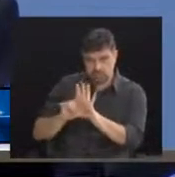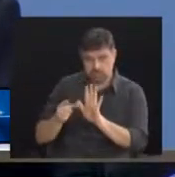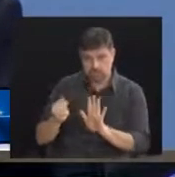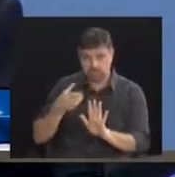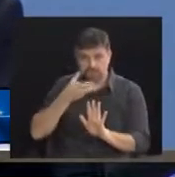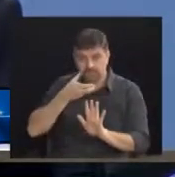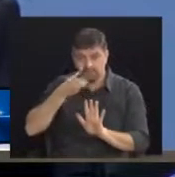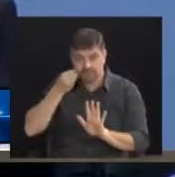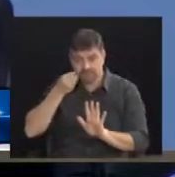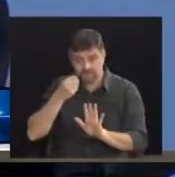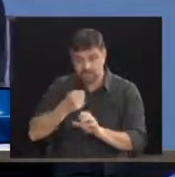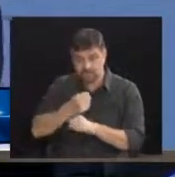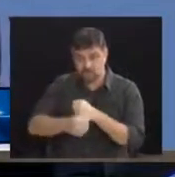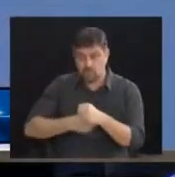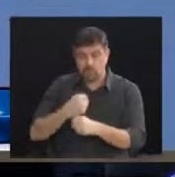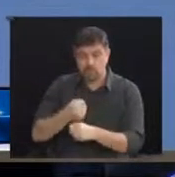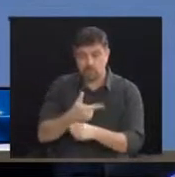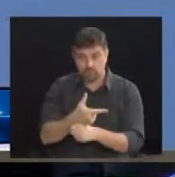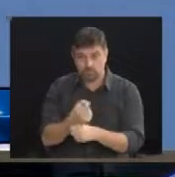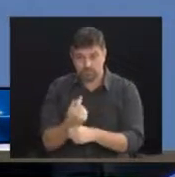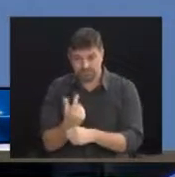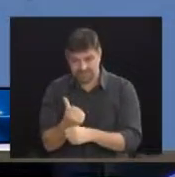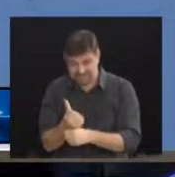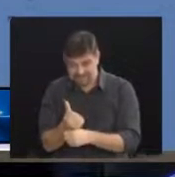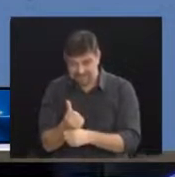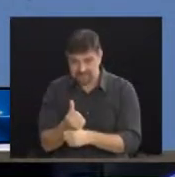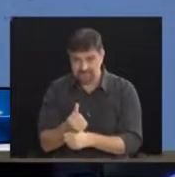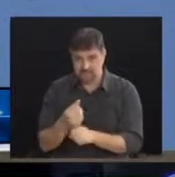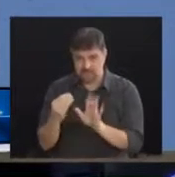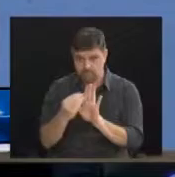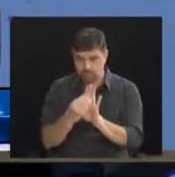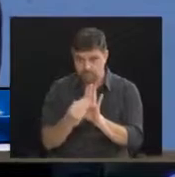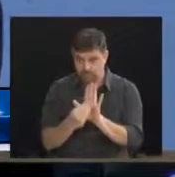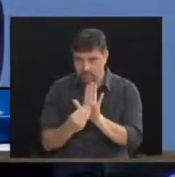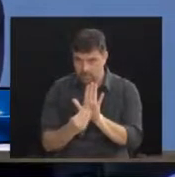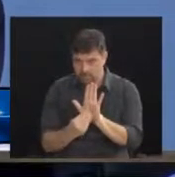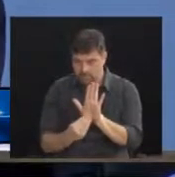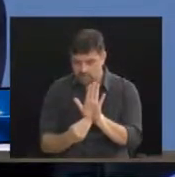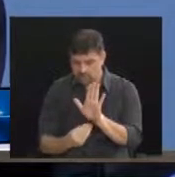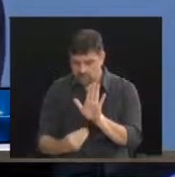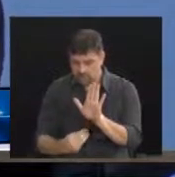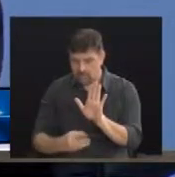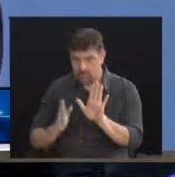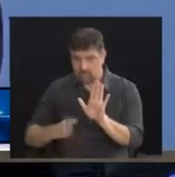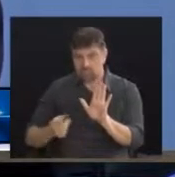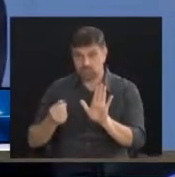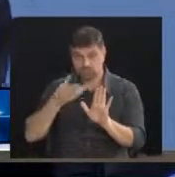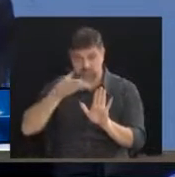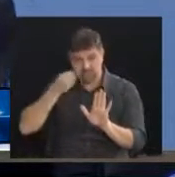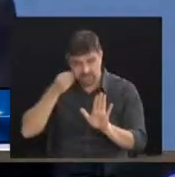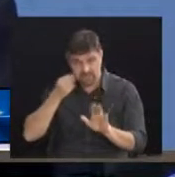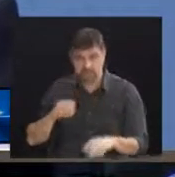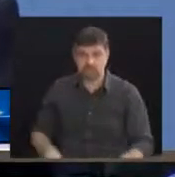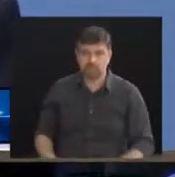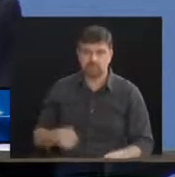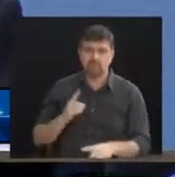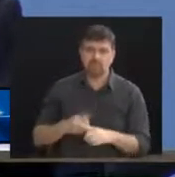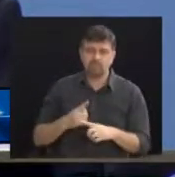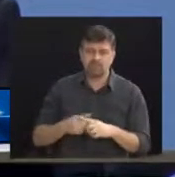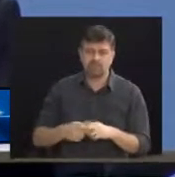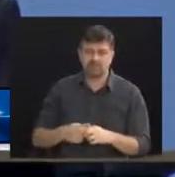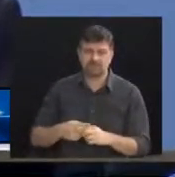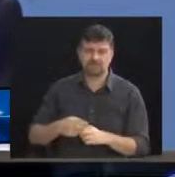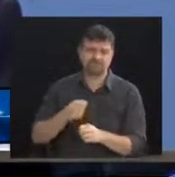orçamentário 2016. Por que eu digo isso? Porque normalmente, quando se discute aqui, isso já há muito tempo atrás, a gente tem